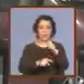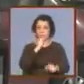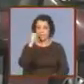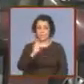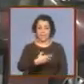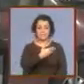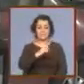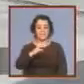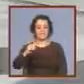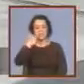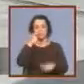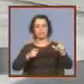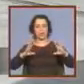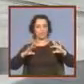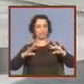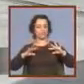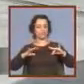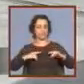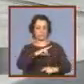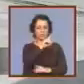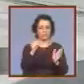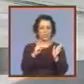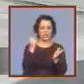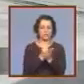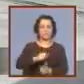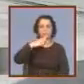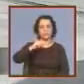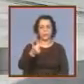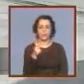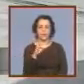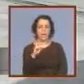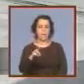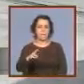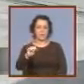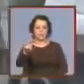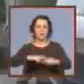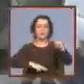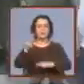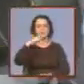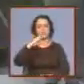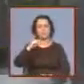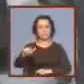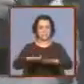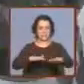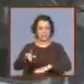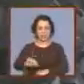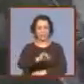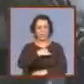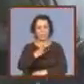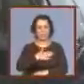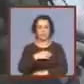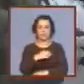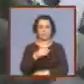700 passageiros este navio registado nas baamas foi construído em génova Itália pertence à empresa